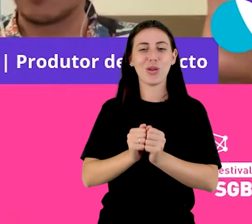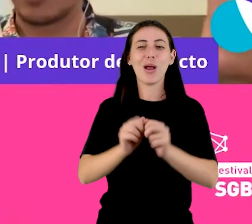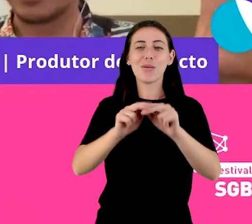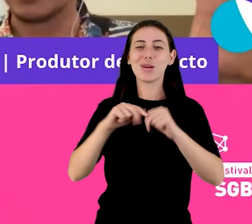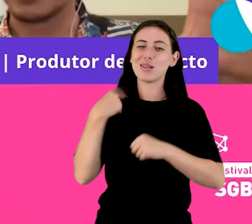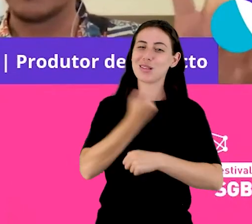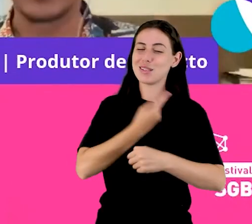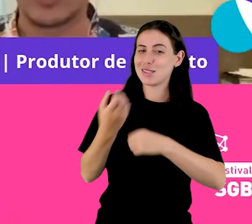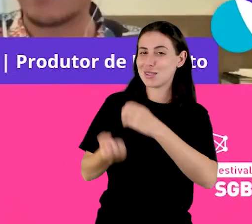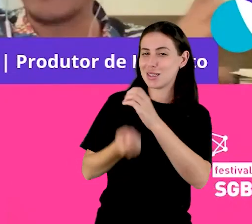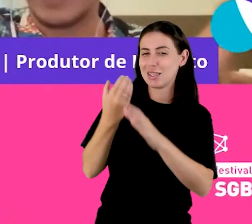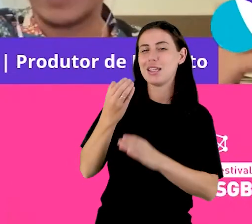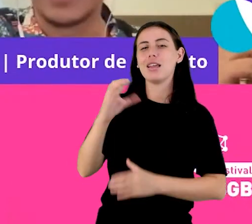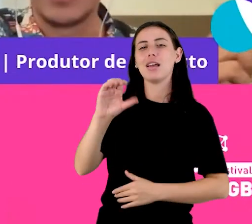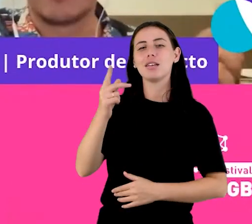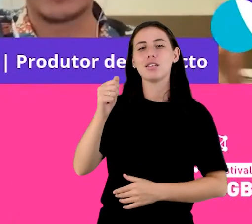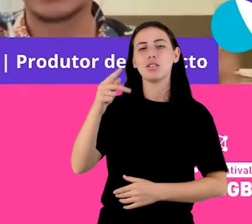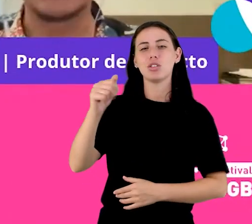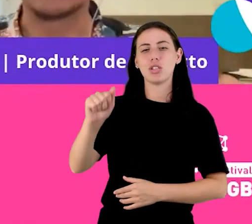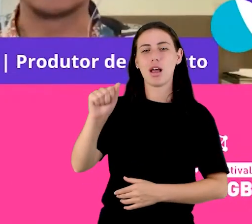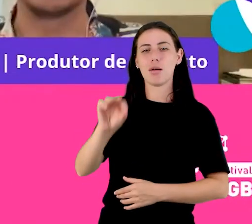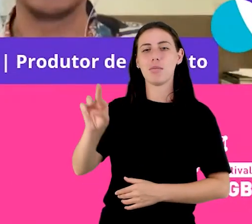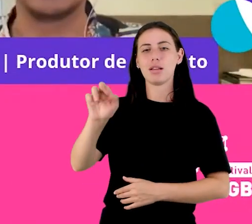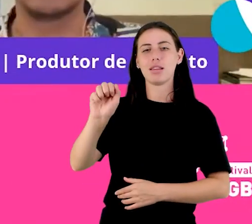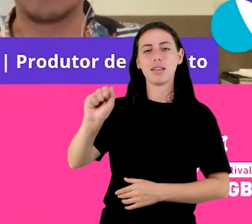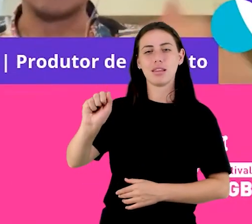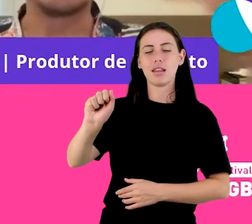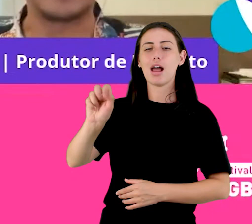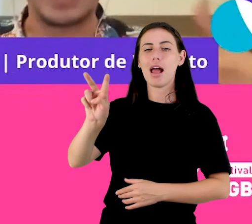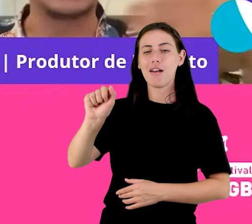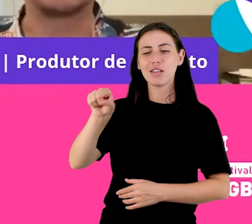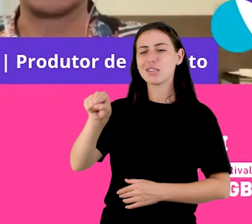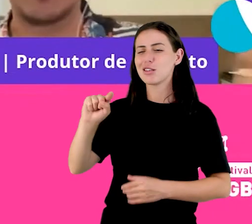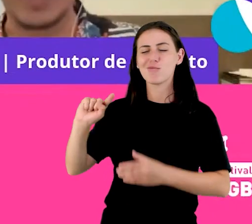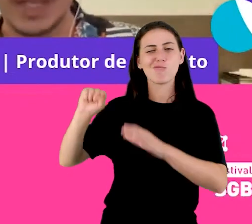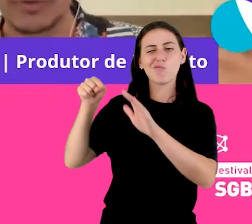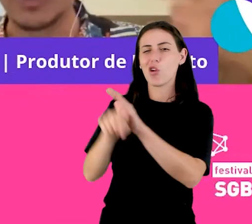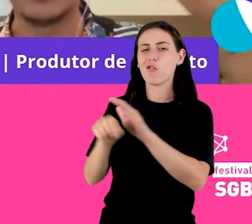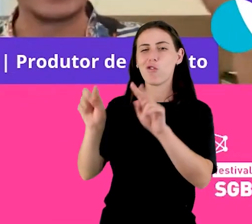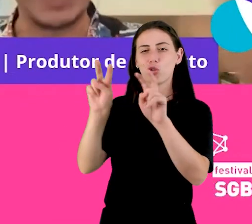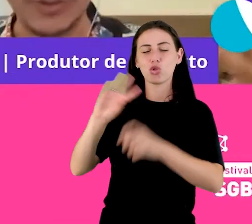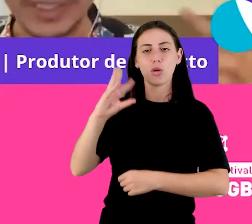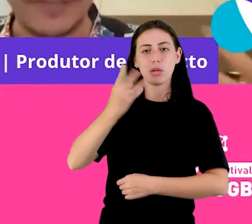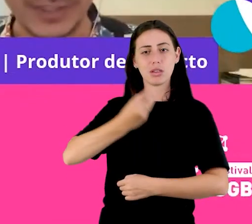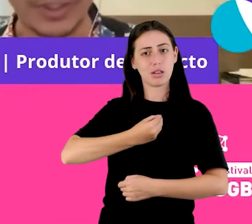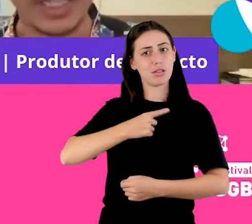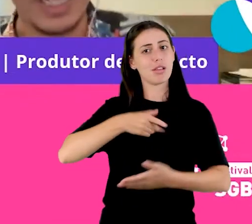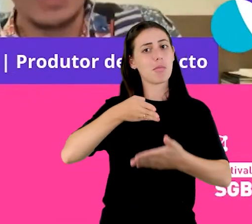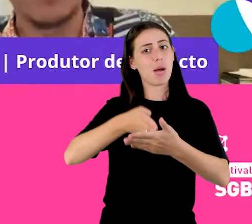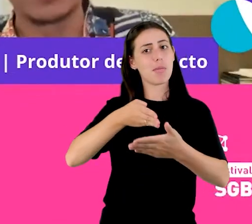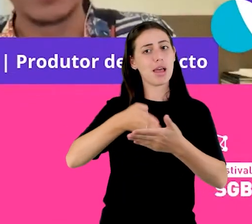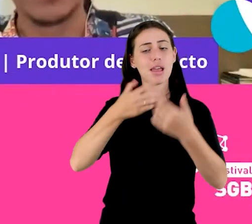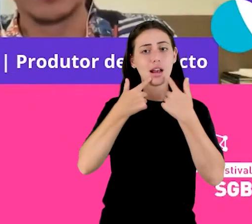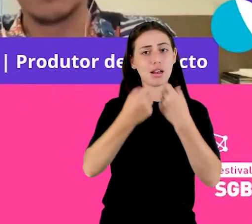seria o próximo, assim, jogar para frente, porque a gente ainda não conseguiu resolver como falar de pronome neutro e de uma série de outras definições